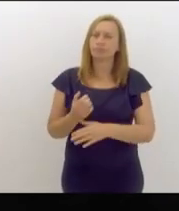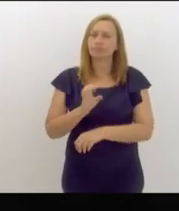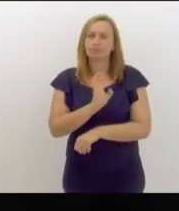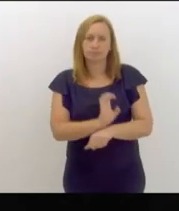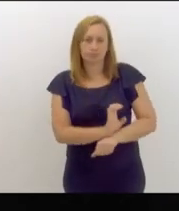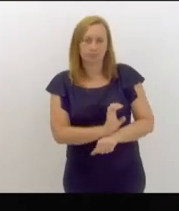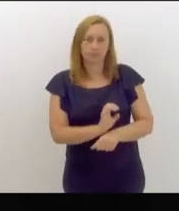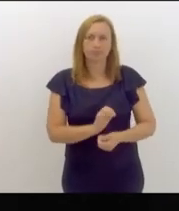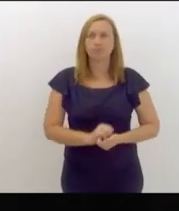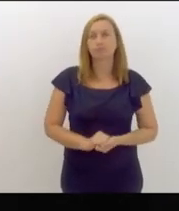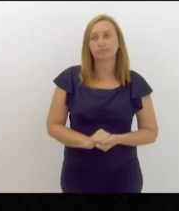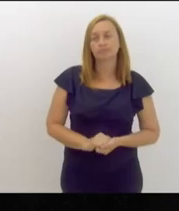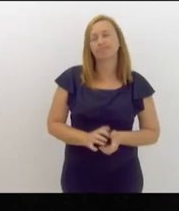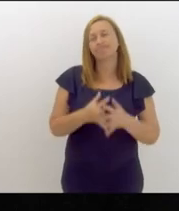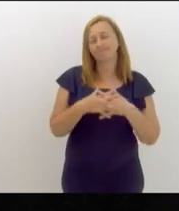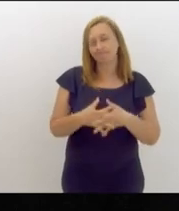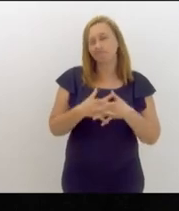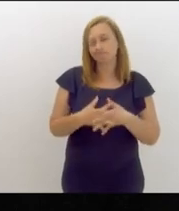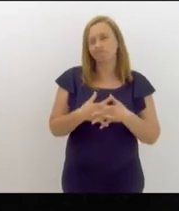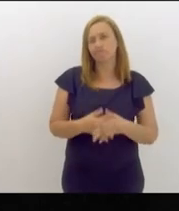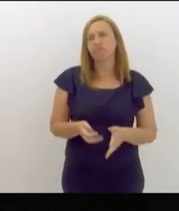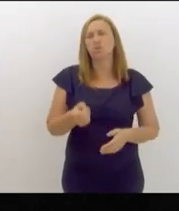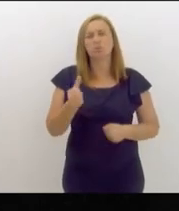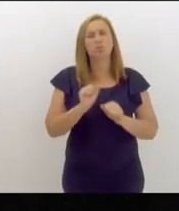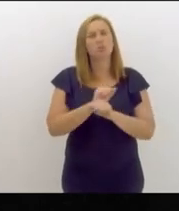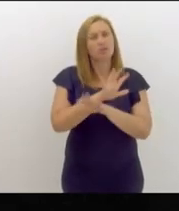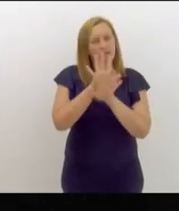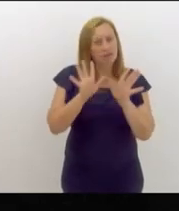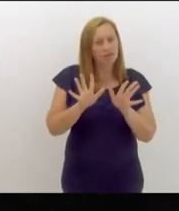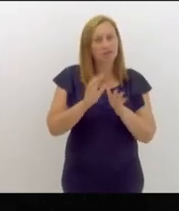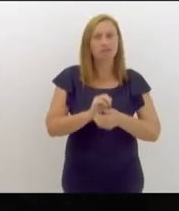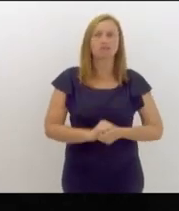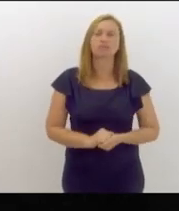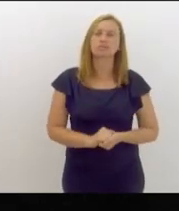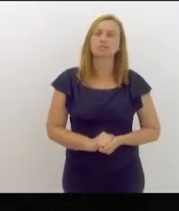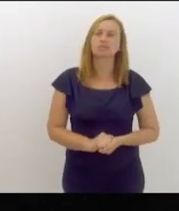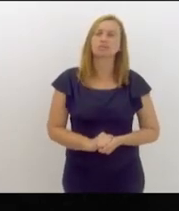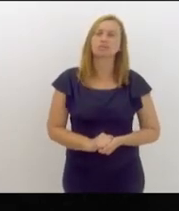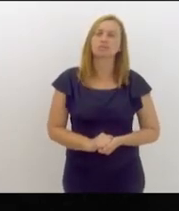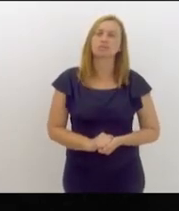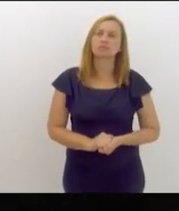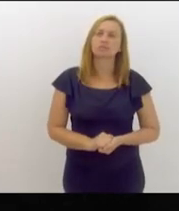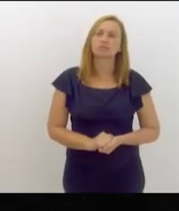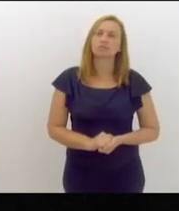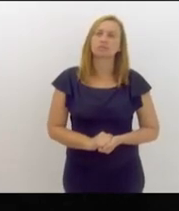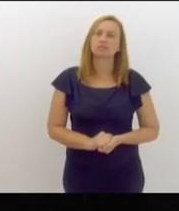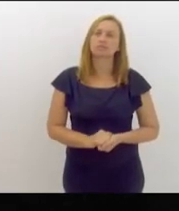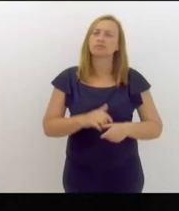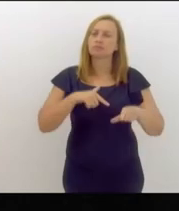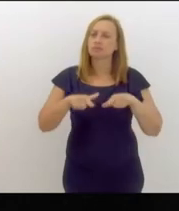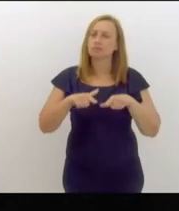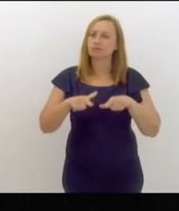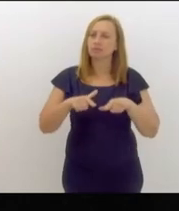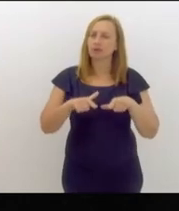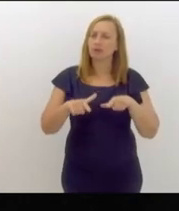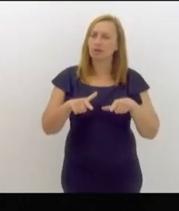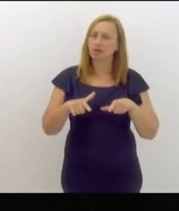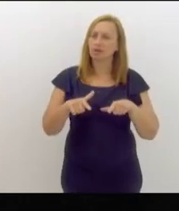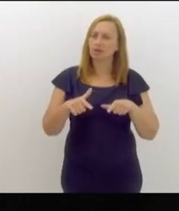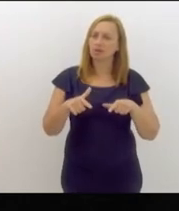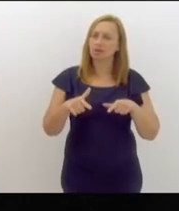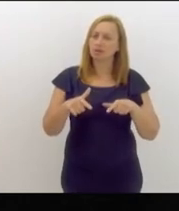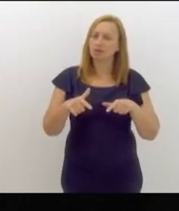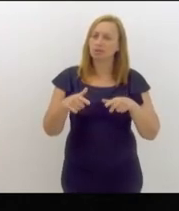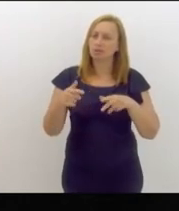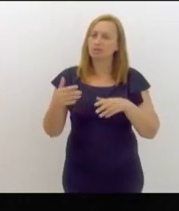com muito confusa com pouca transparência e o mandado pelo fato do mandato tecido muito acionado a